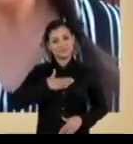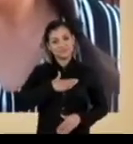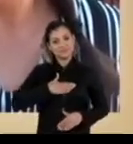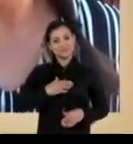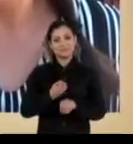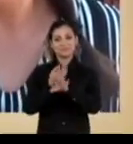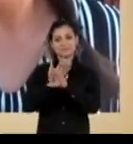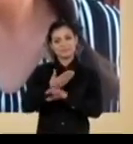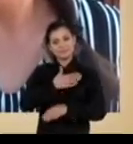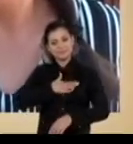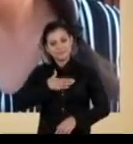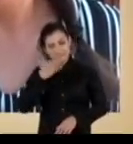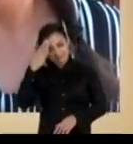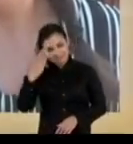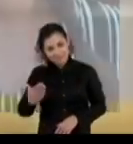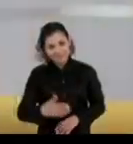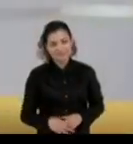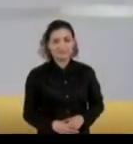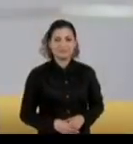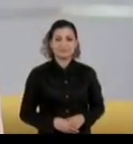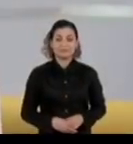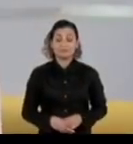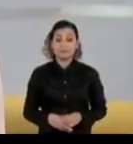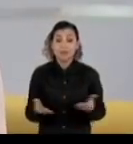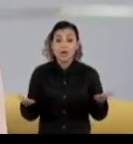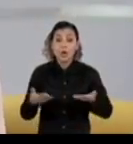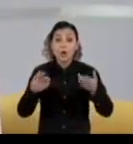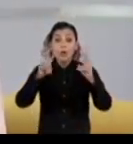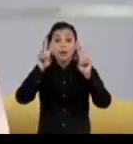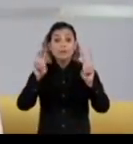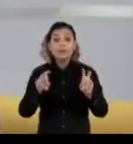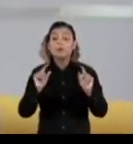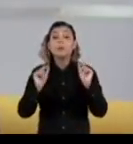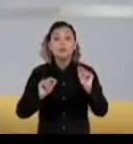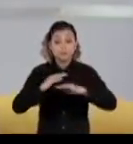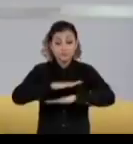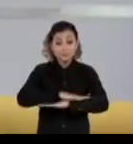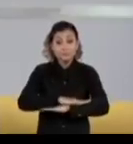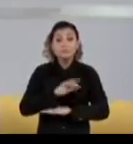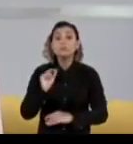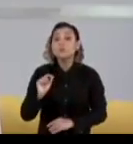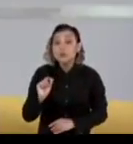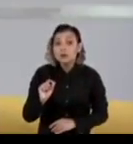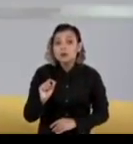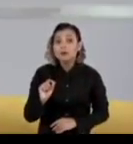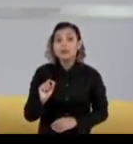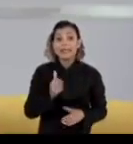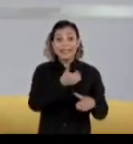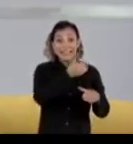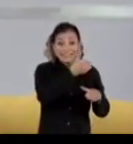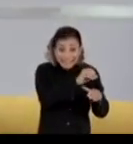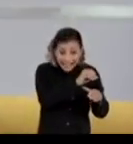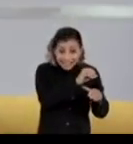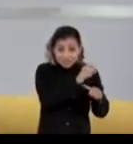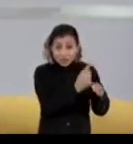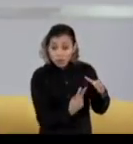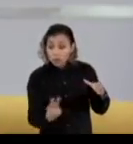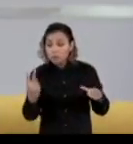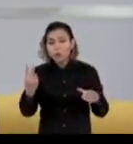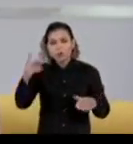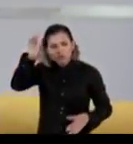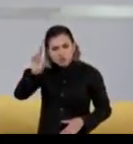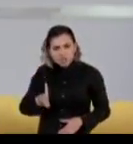você sempre. Obrigada. Bom, agora o nosso assunto de hoje no estúdio. 2 em cada 10 diretores de